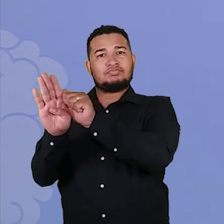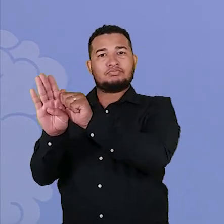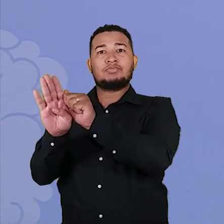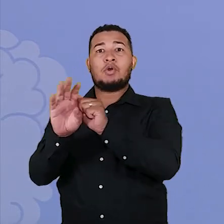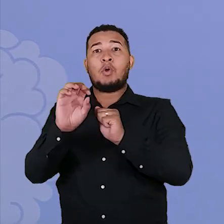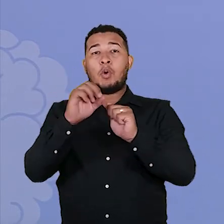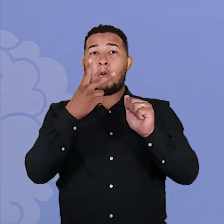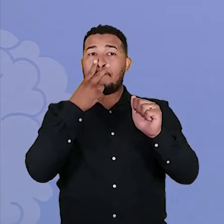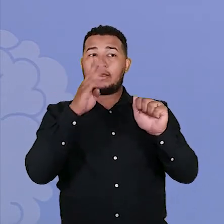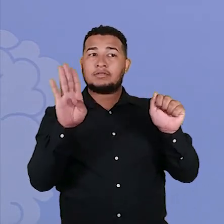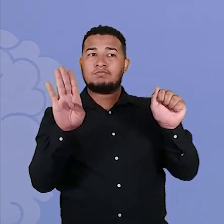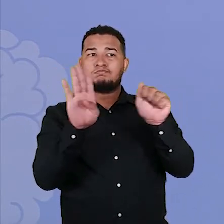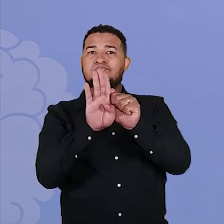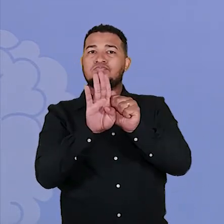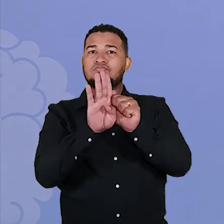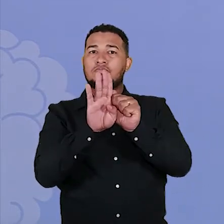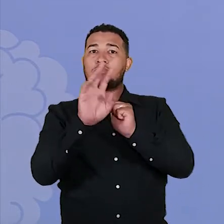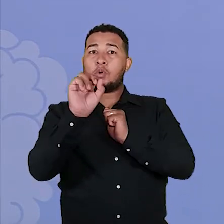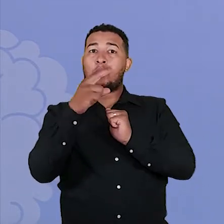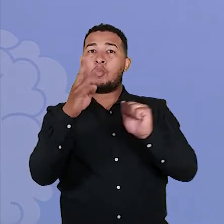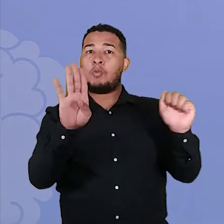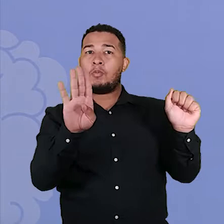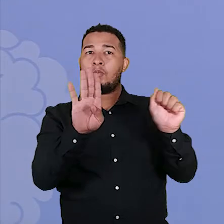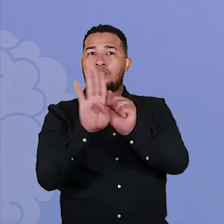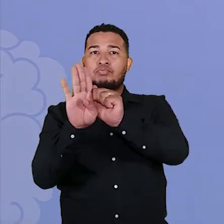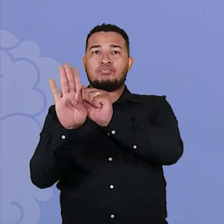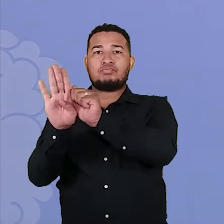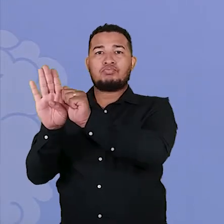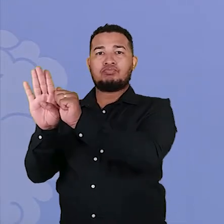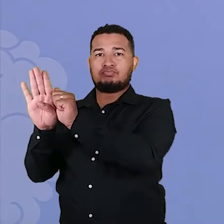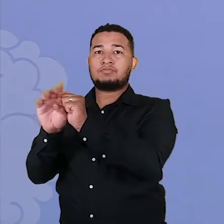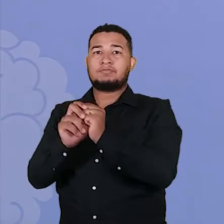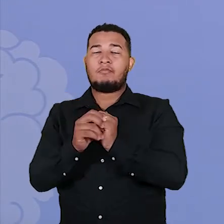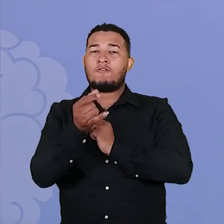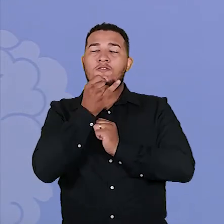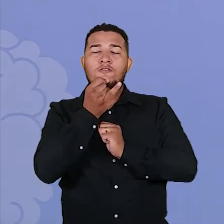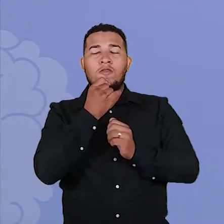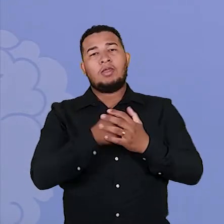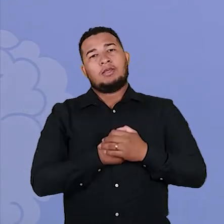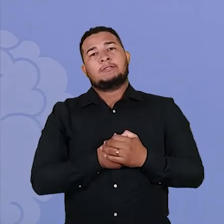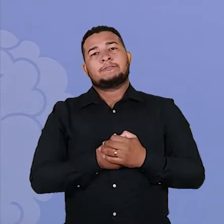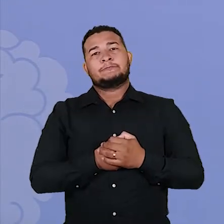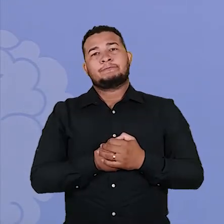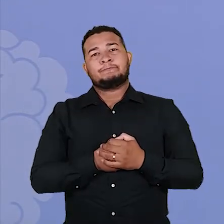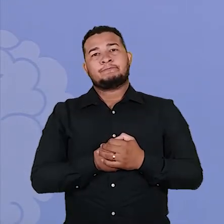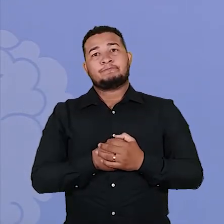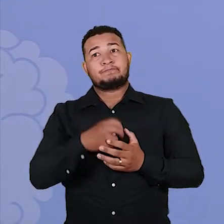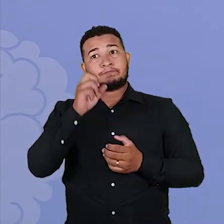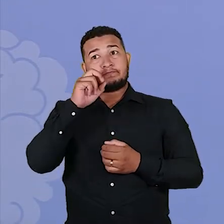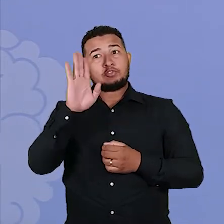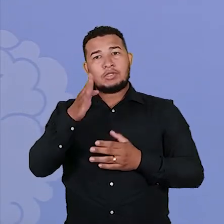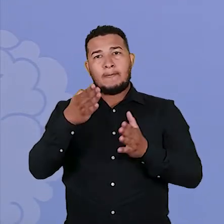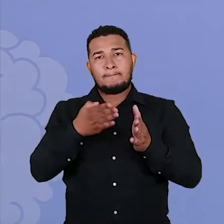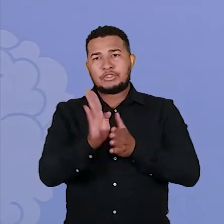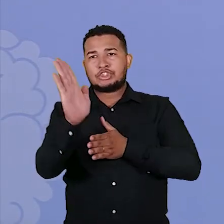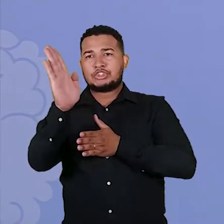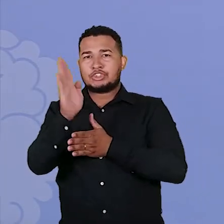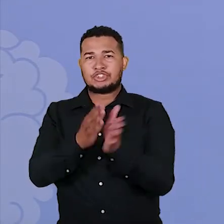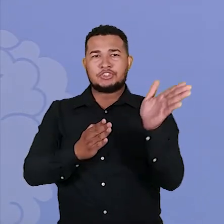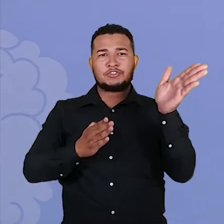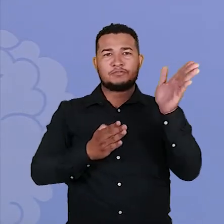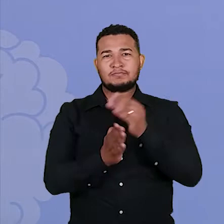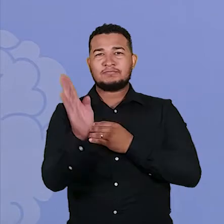duas forças se cancelam, ou os dois se movem, tá? Então, por exemplo, vocês já viram patinadores,